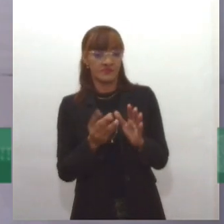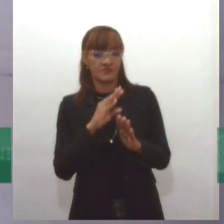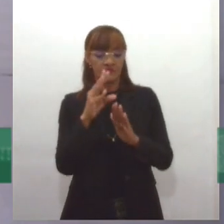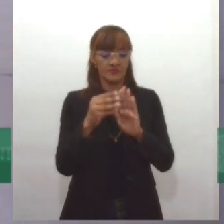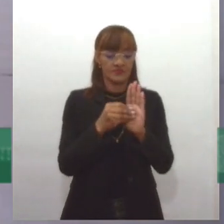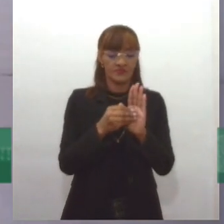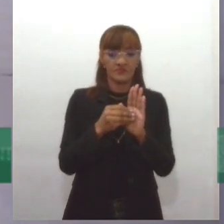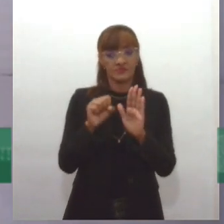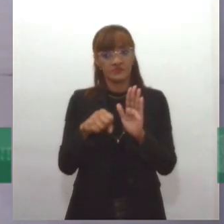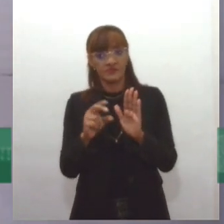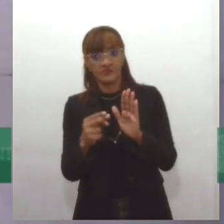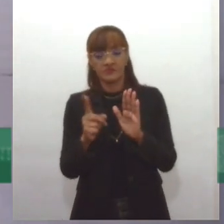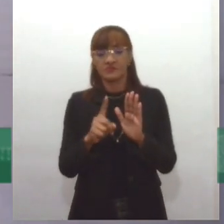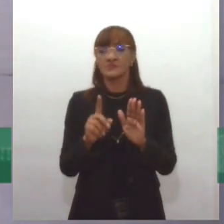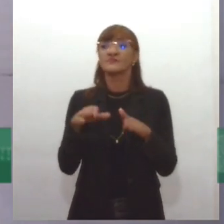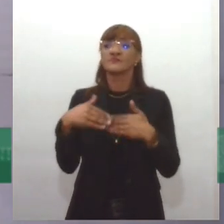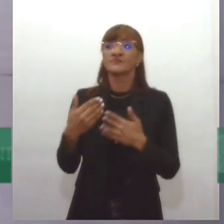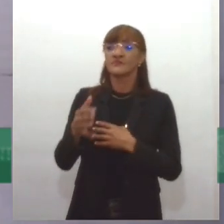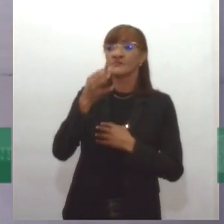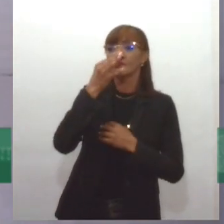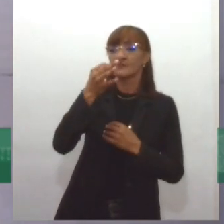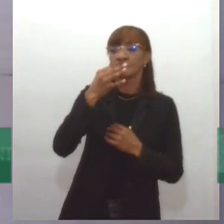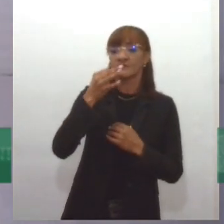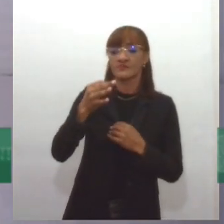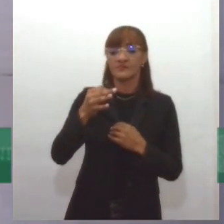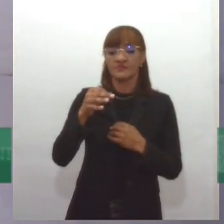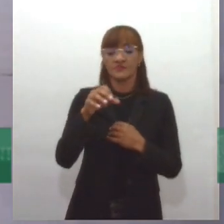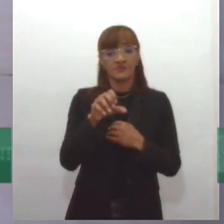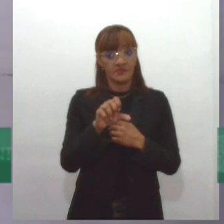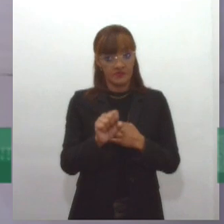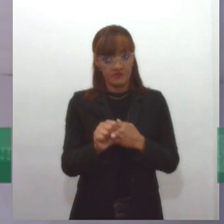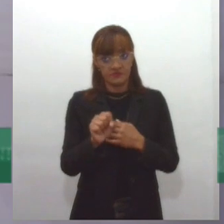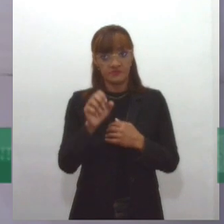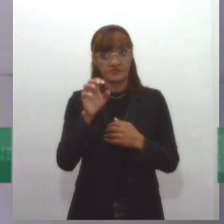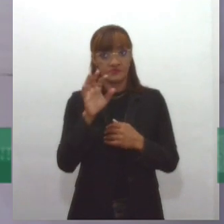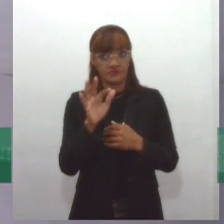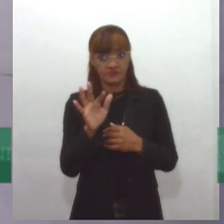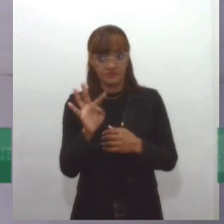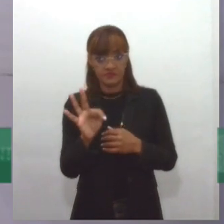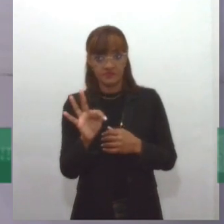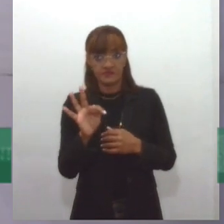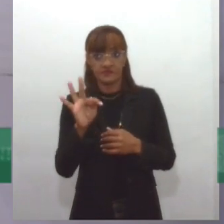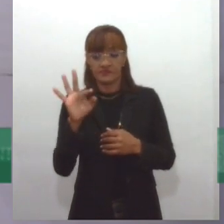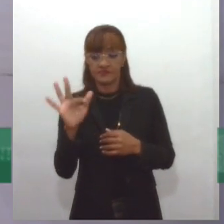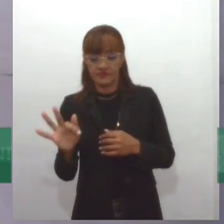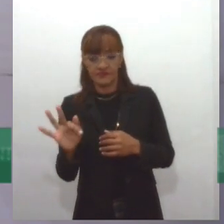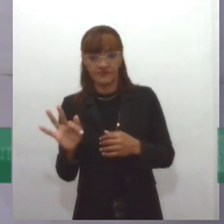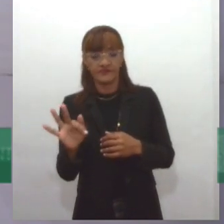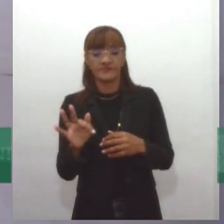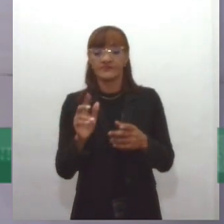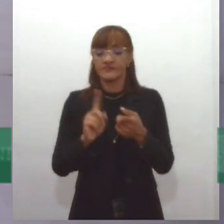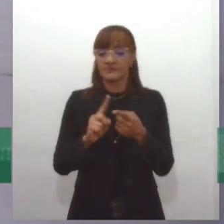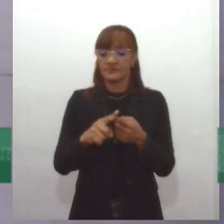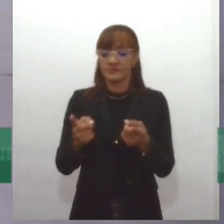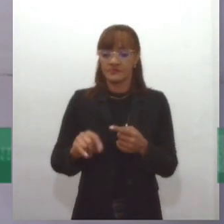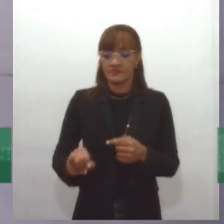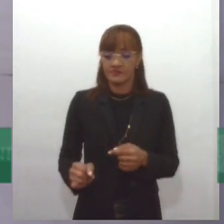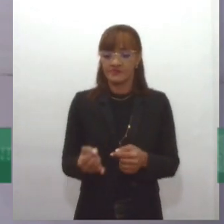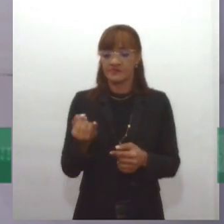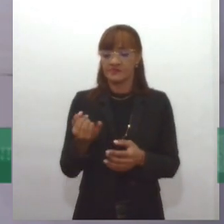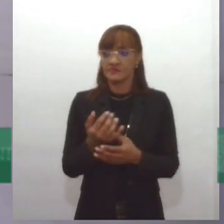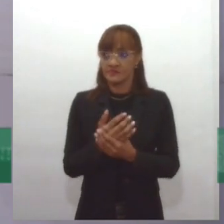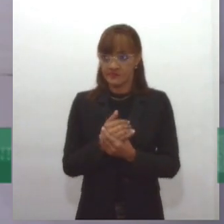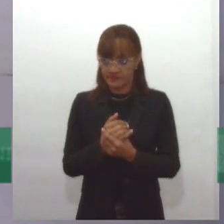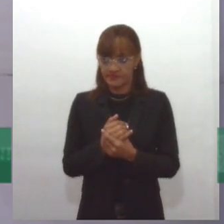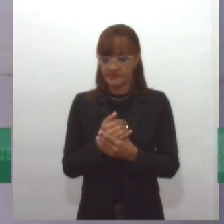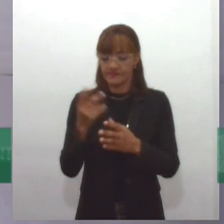essa decisão aí do STF? E também já aproveitando, se por favor se coloque em relação a esse projeto de lei que